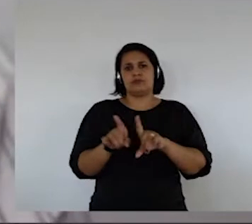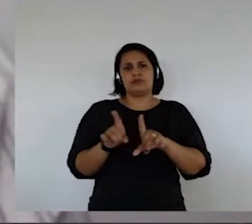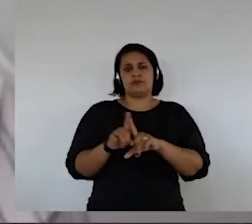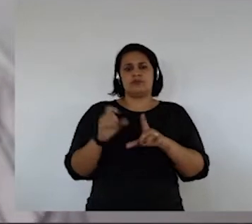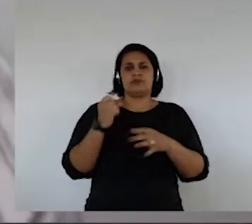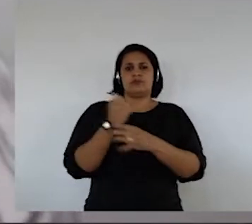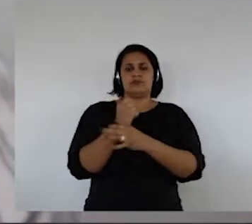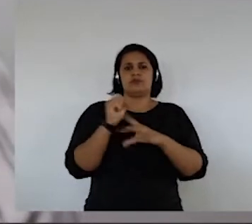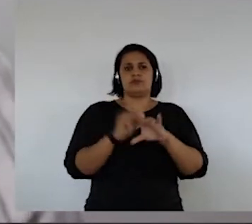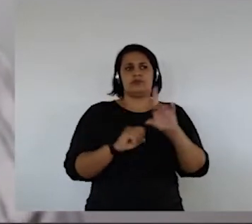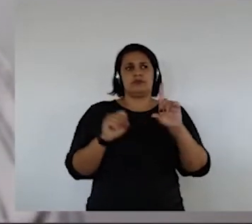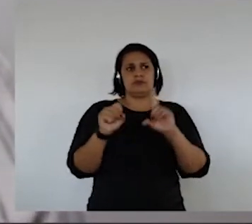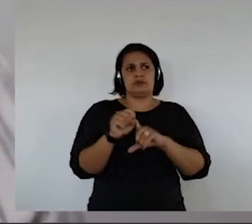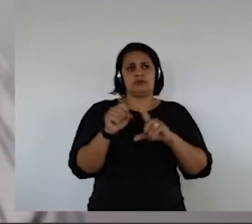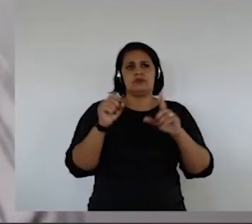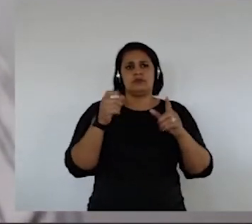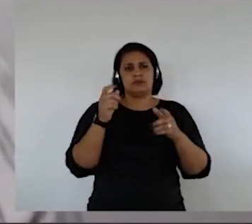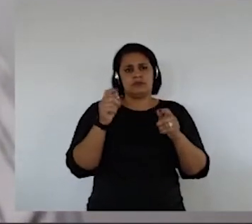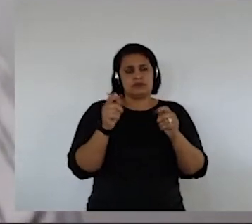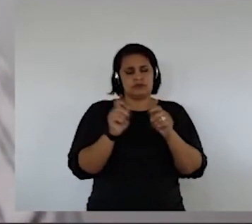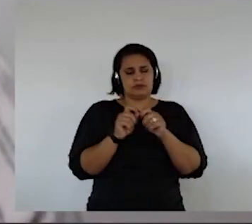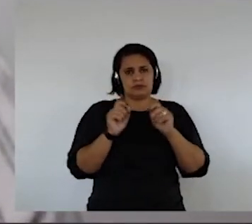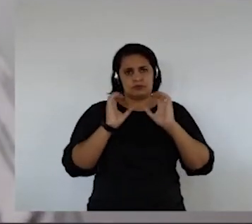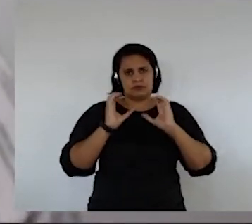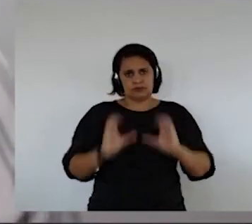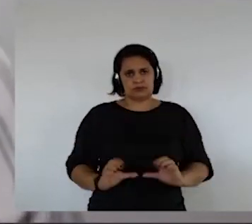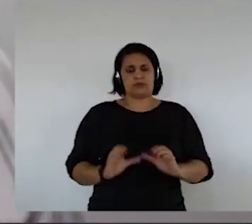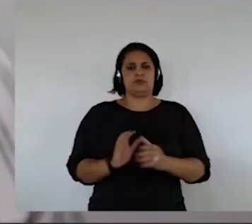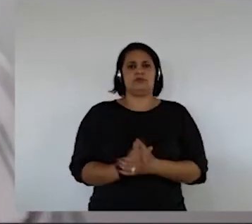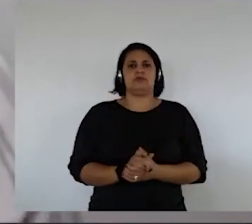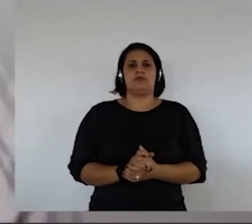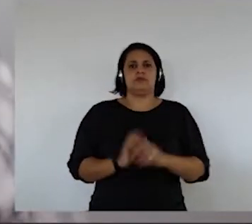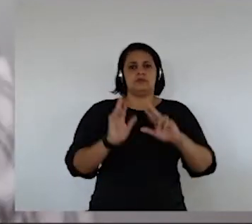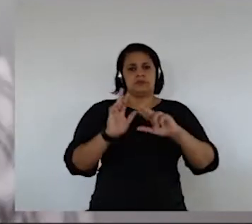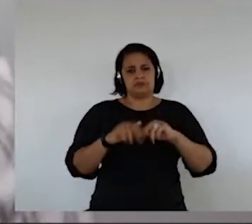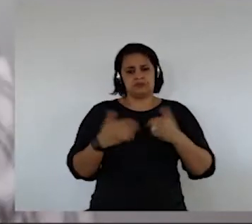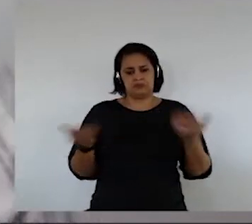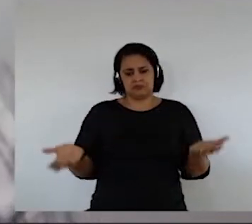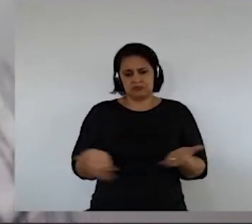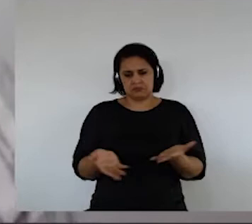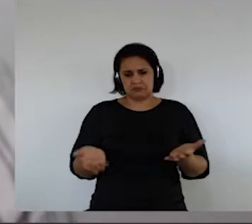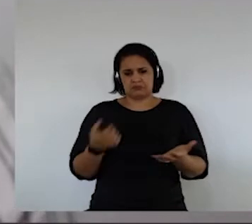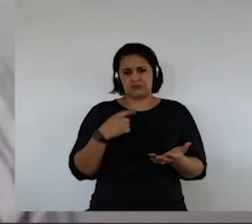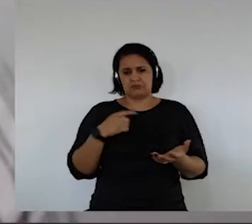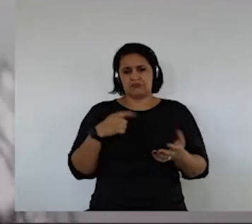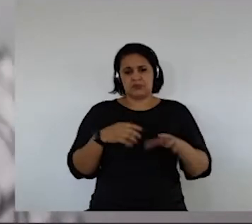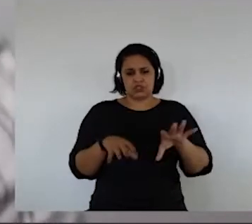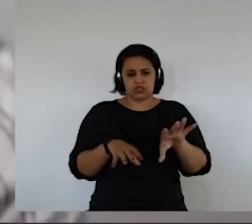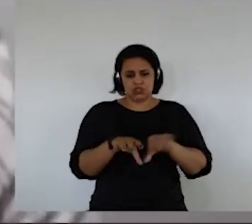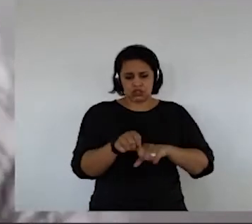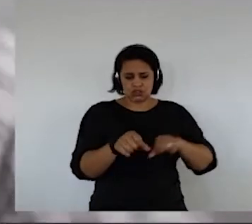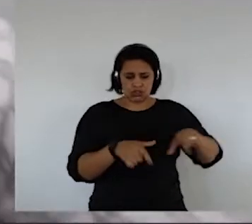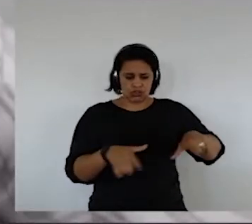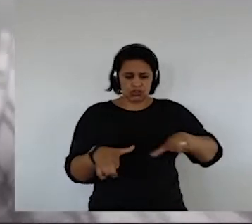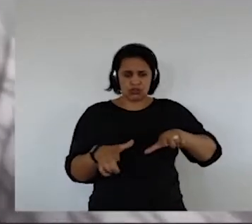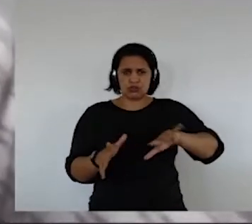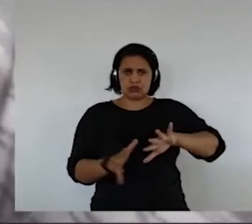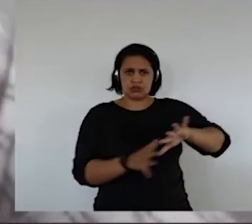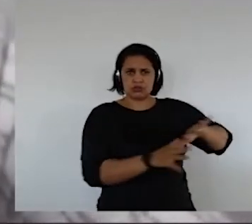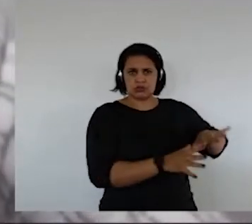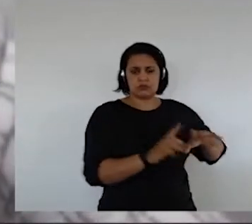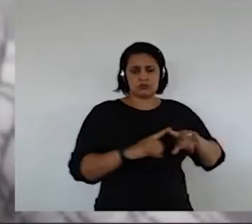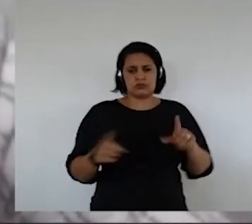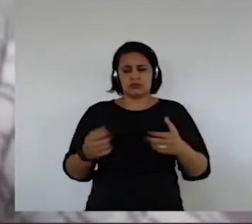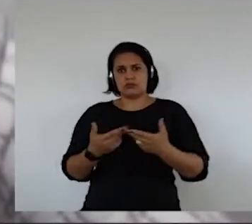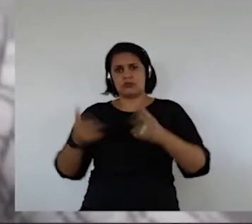da cidadania. Por isso, a importância dos debates que aqui ocorreram, transpassando os diplomas legais até as repercussões